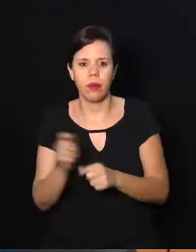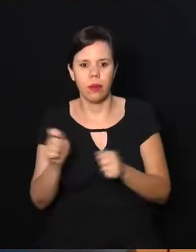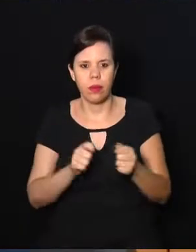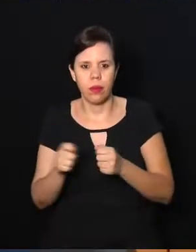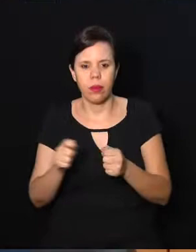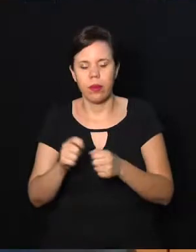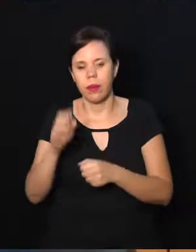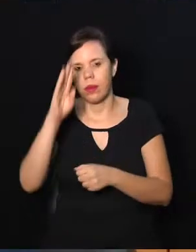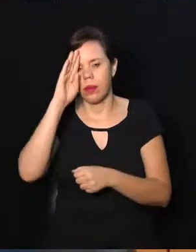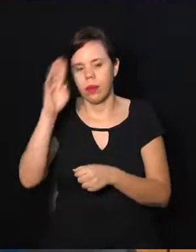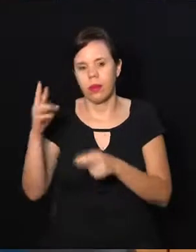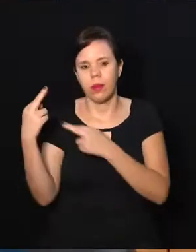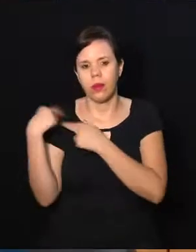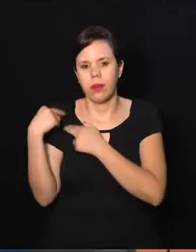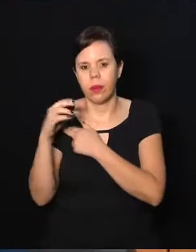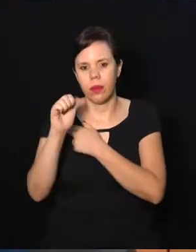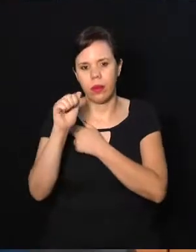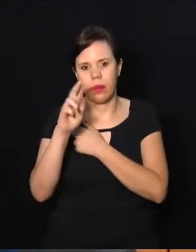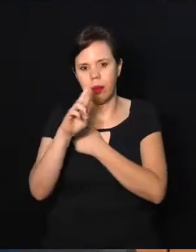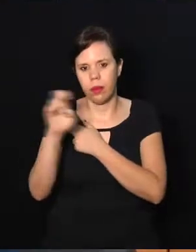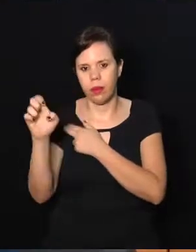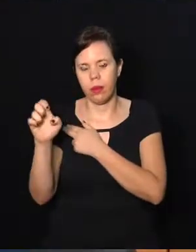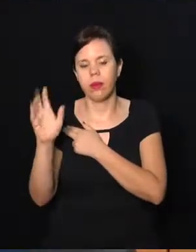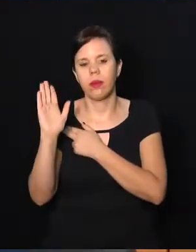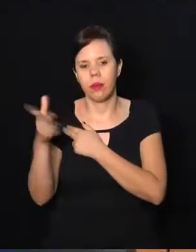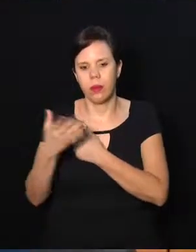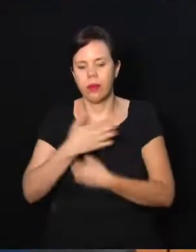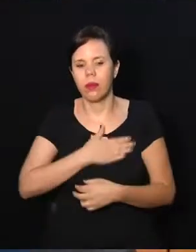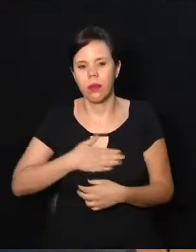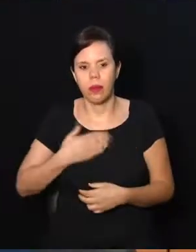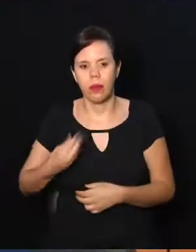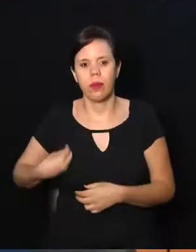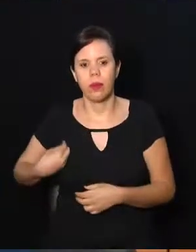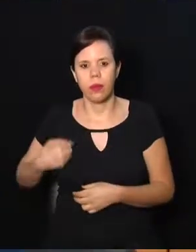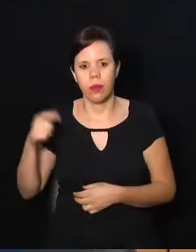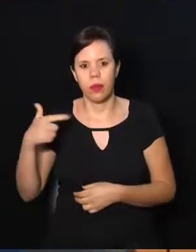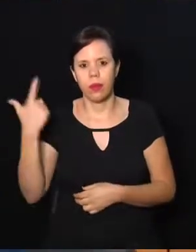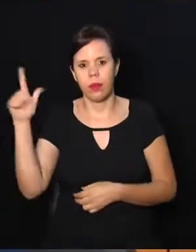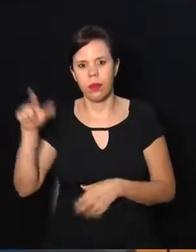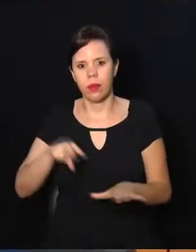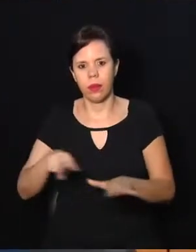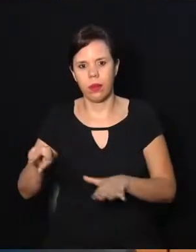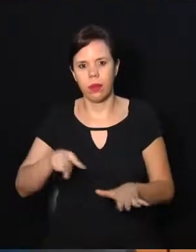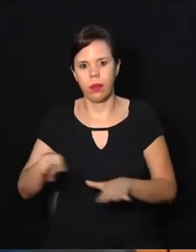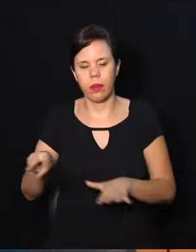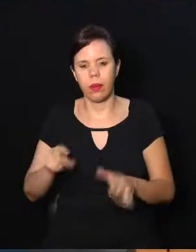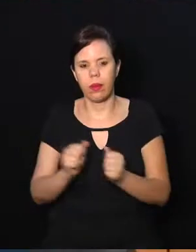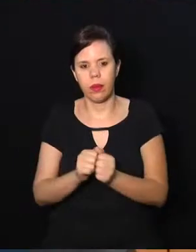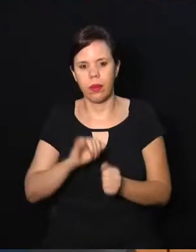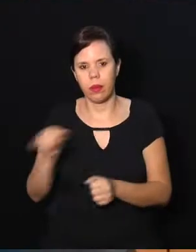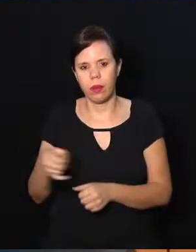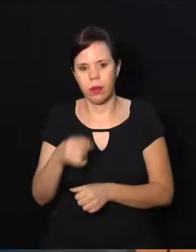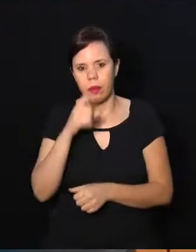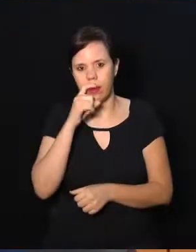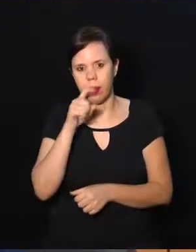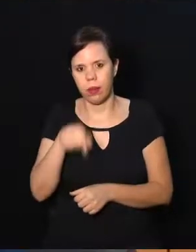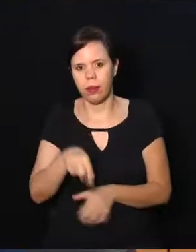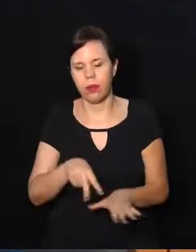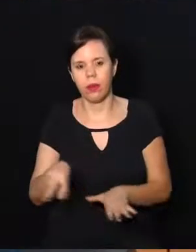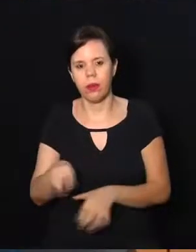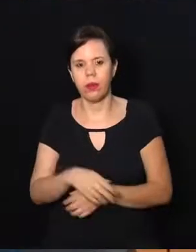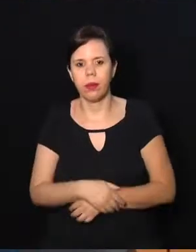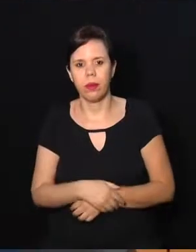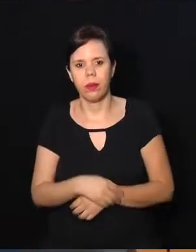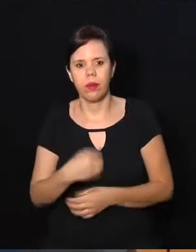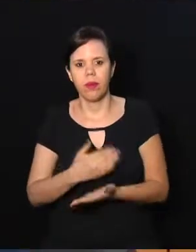André Luiz, que gostaria de estar aqui presente. Já trabalhou em outras semanas em parceria com o Jorge. Nessa semana